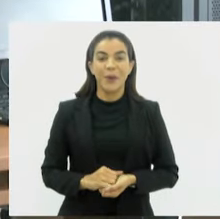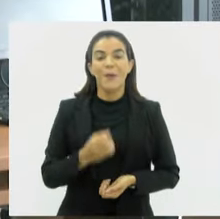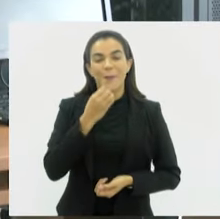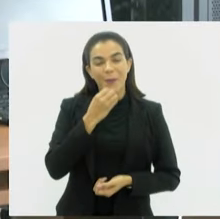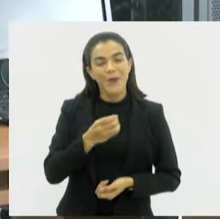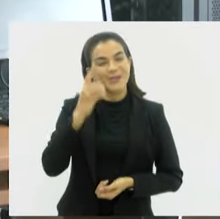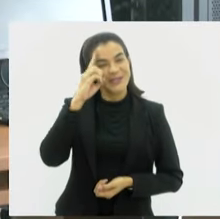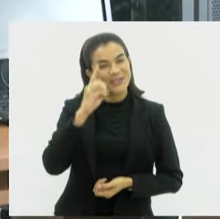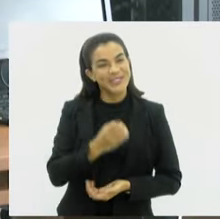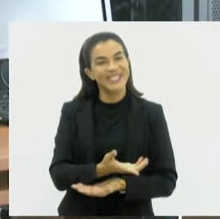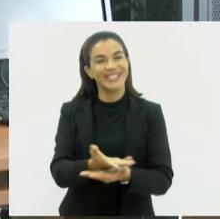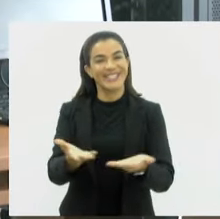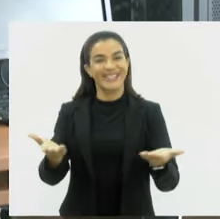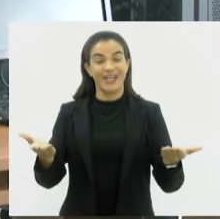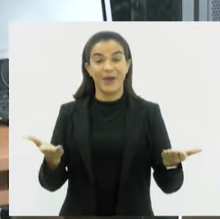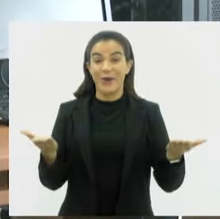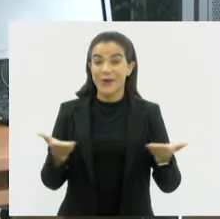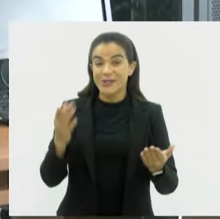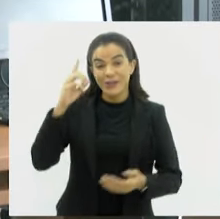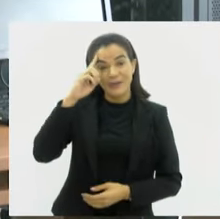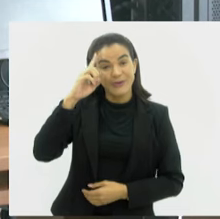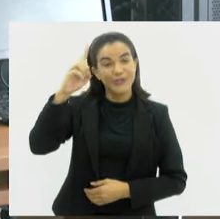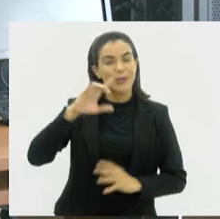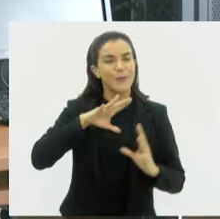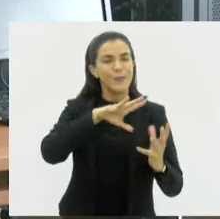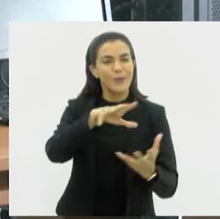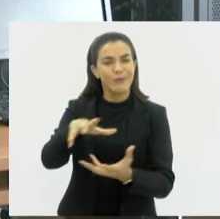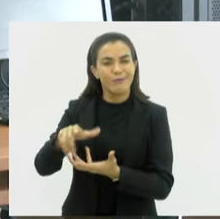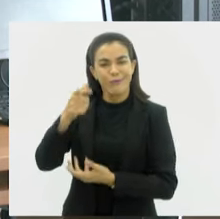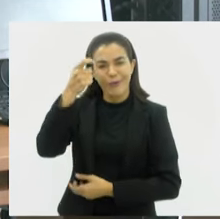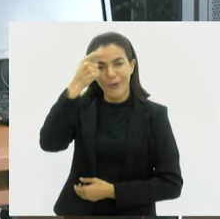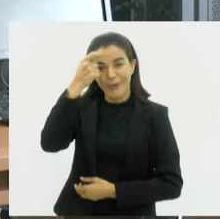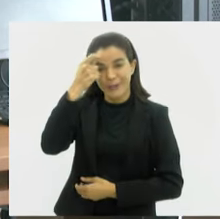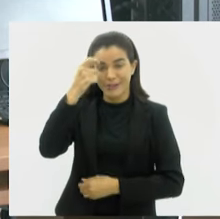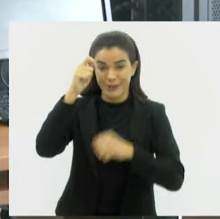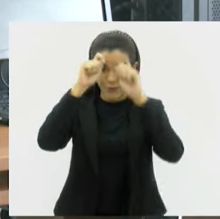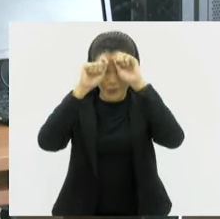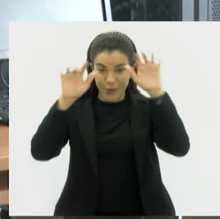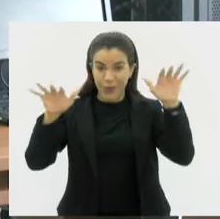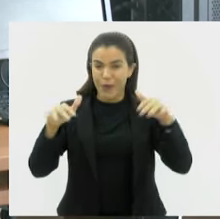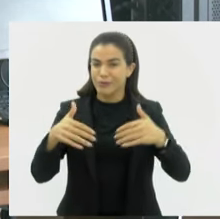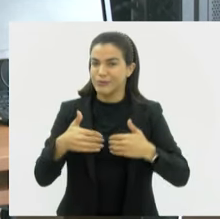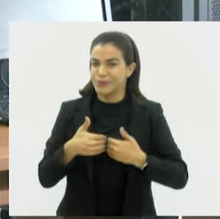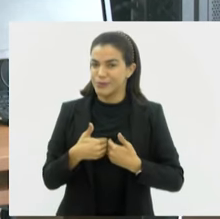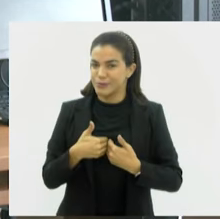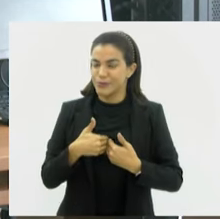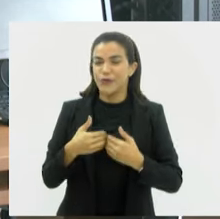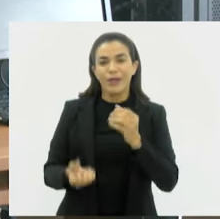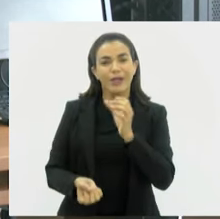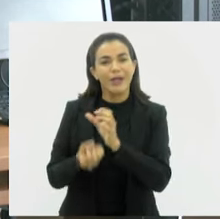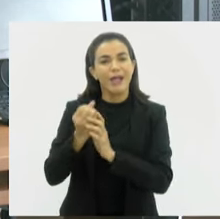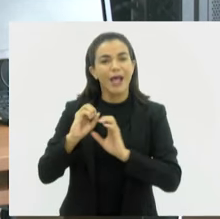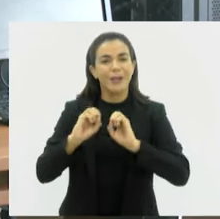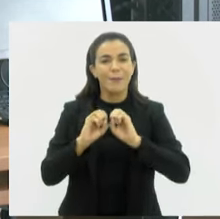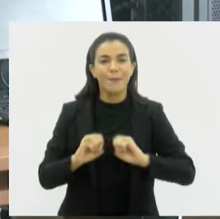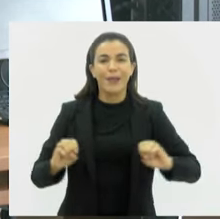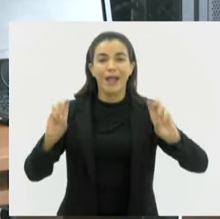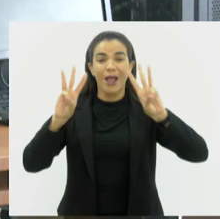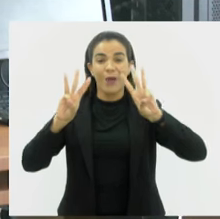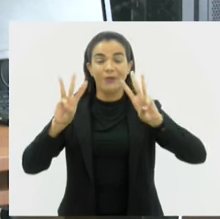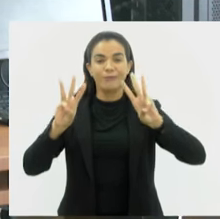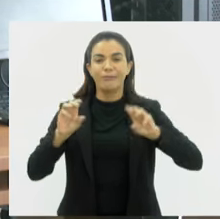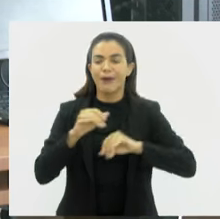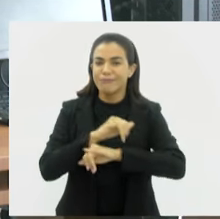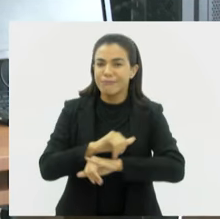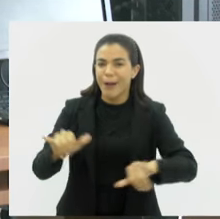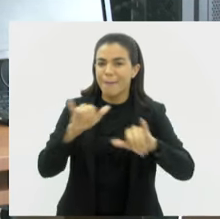Bom dia. Hoje é o Dia Mundial de Conscientização do Autismo. Essa data foi criada pela ONU para divulgar mais